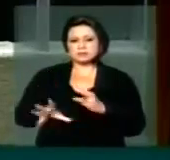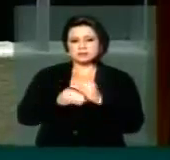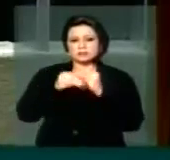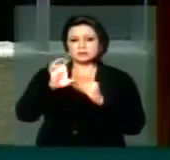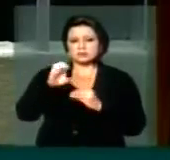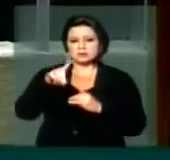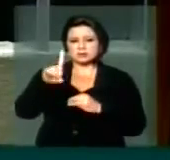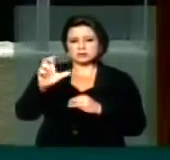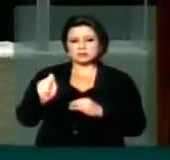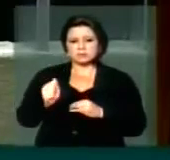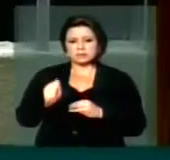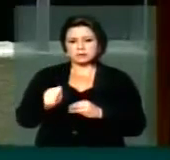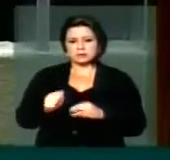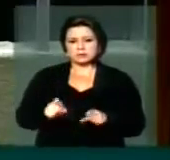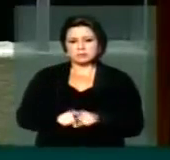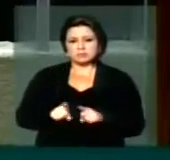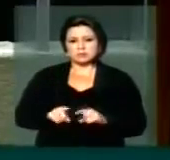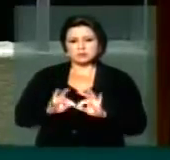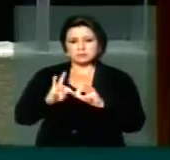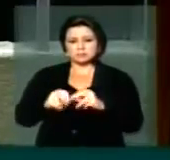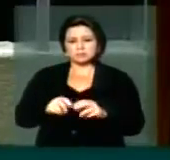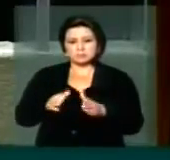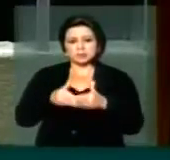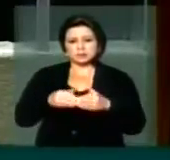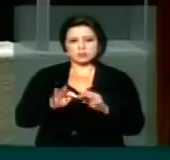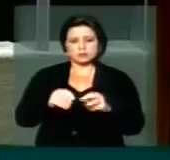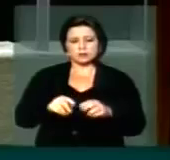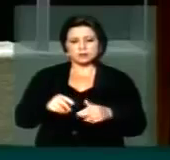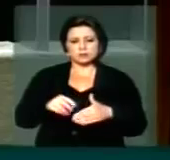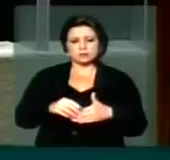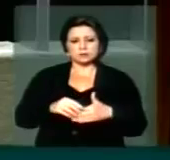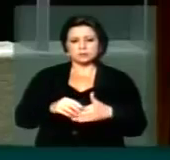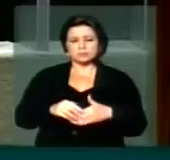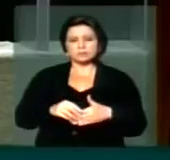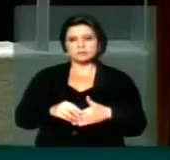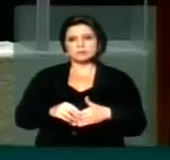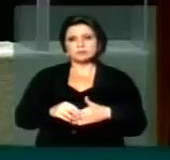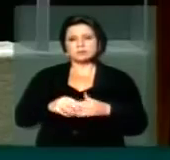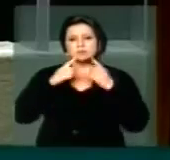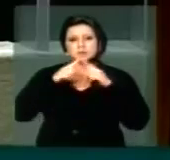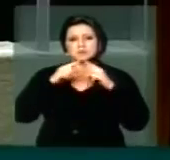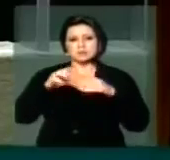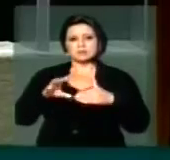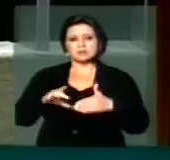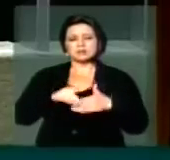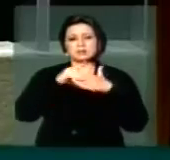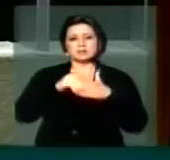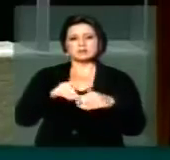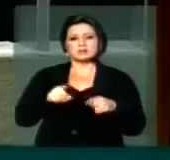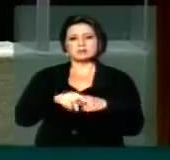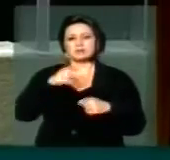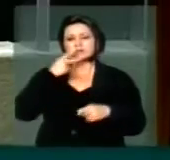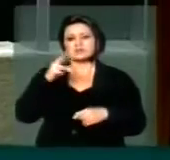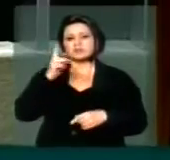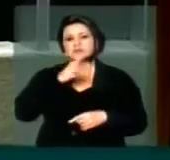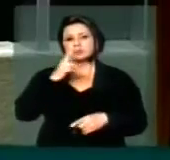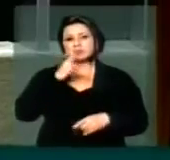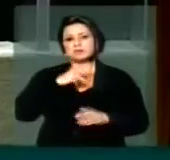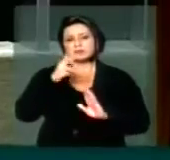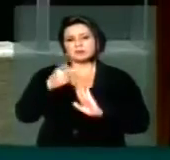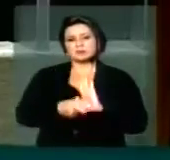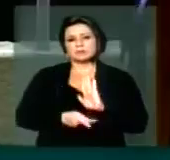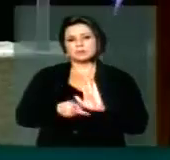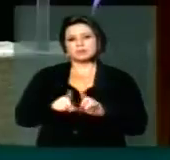Nós vamos abrir mão das emendas. Peço que todos os líderes de oposição que estão aqui reclamando assinem a urgência